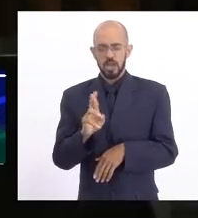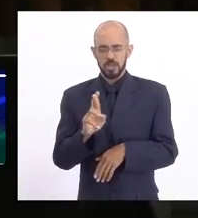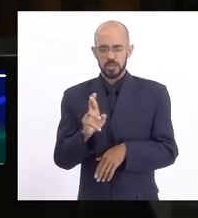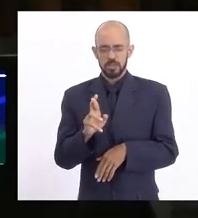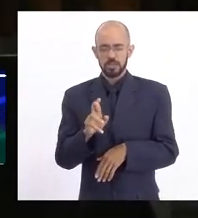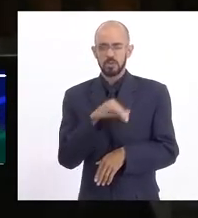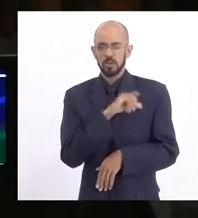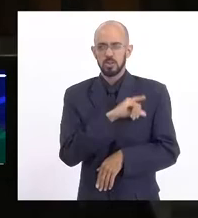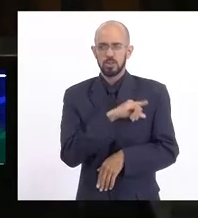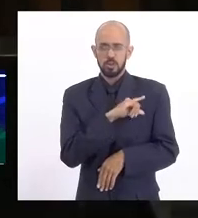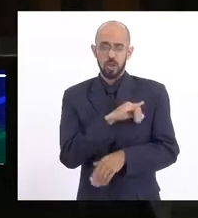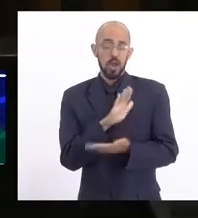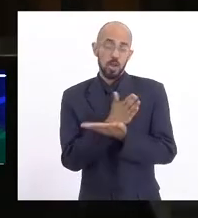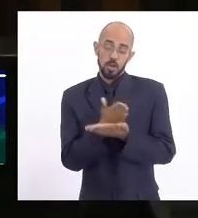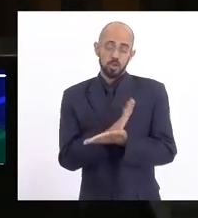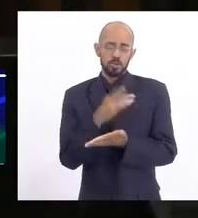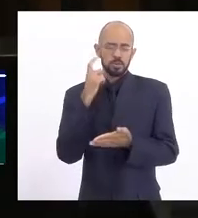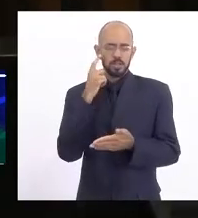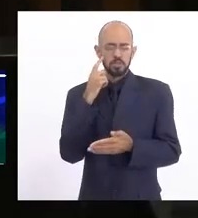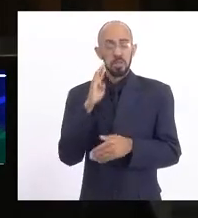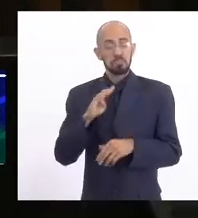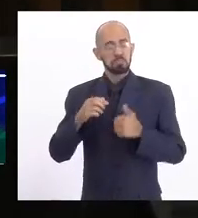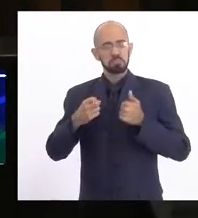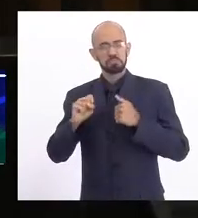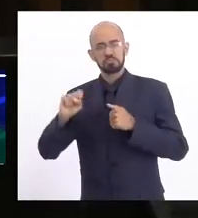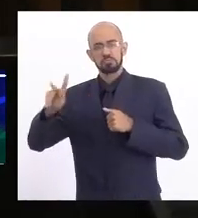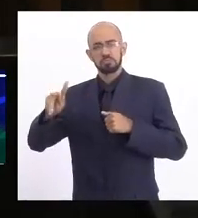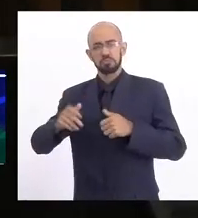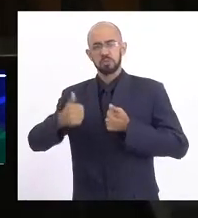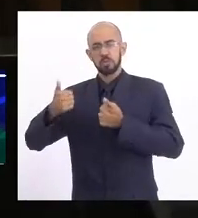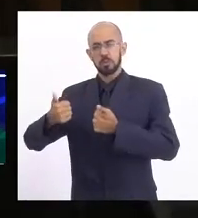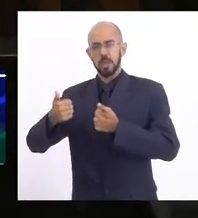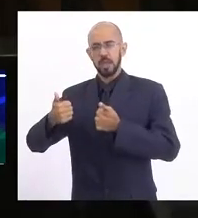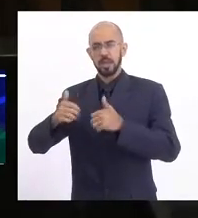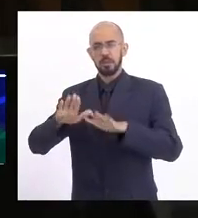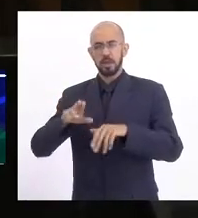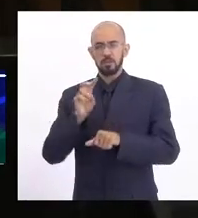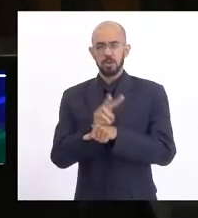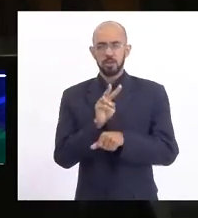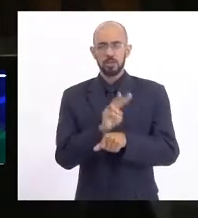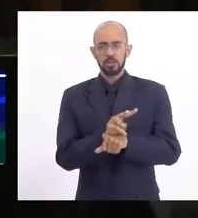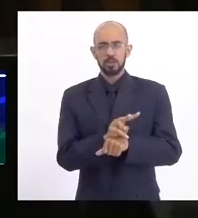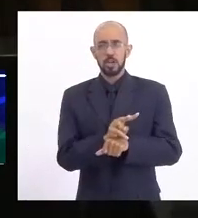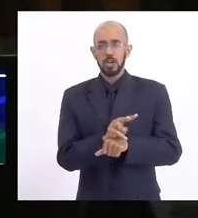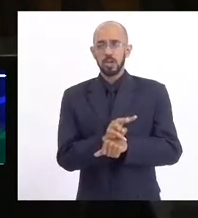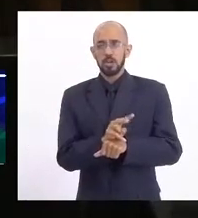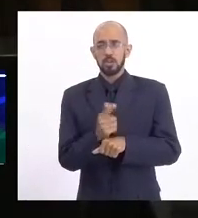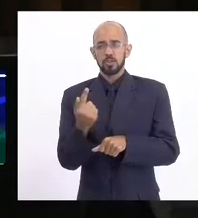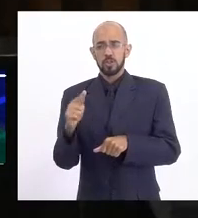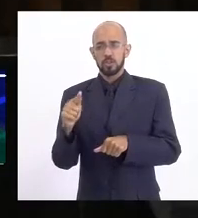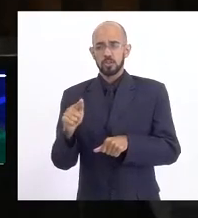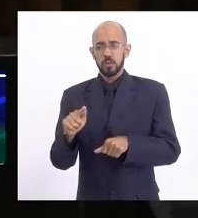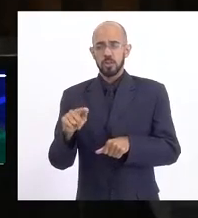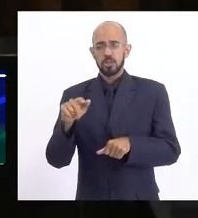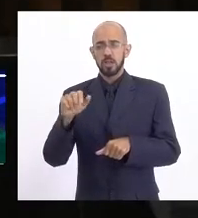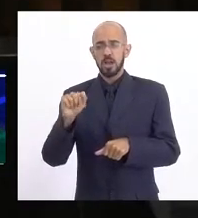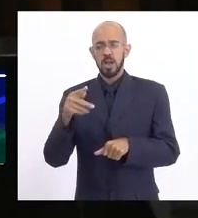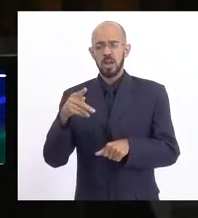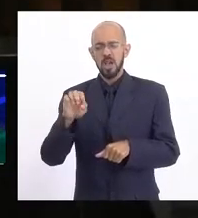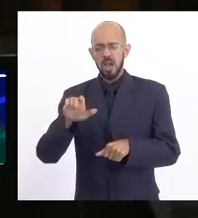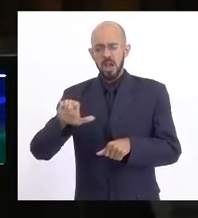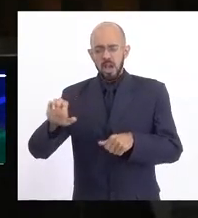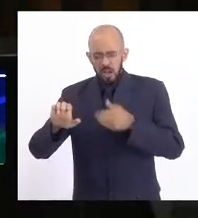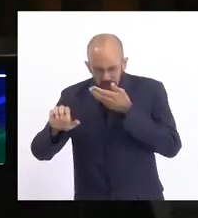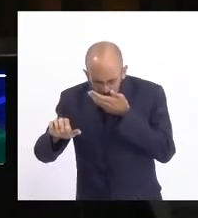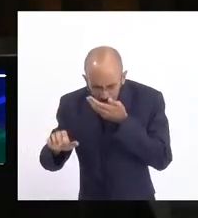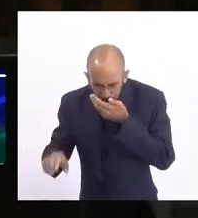acha que tudo bem, continua como está para proteger os gestores da época. A gente acha que não. Tem que meter o dedo